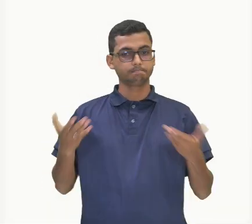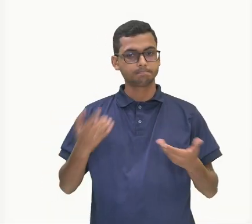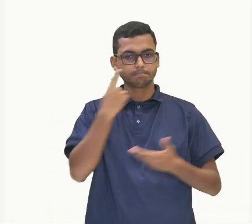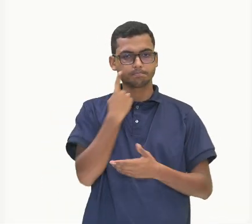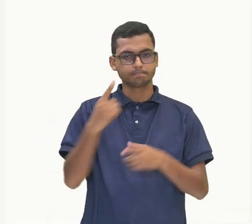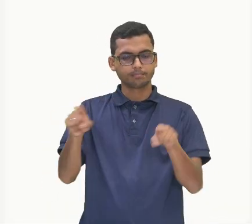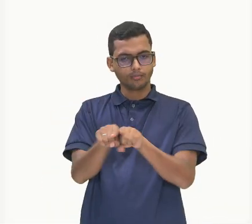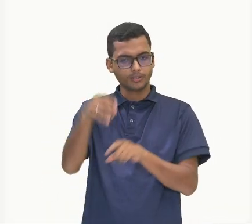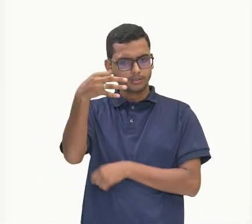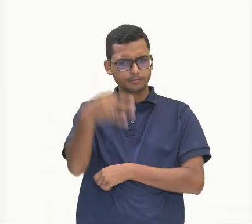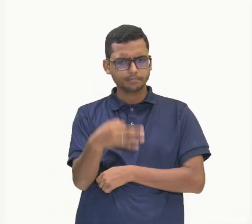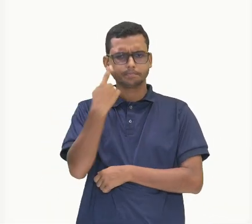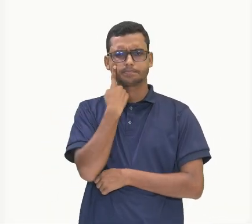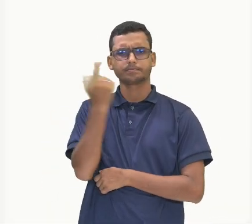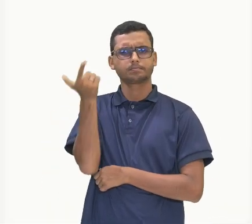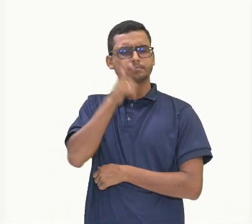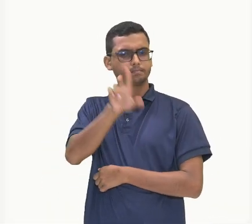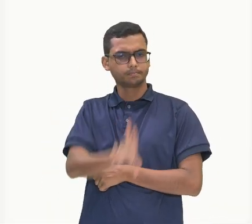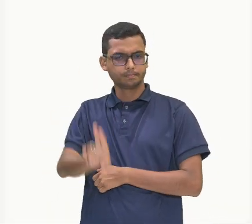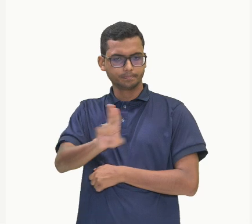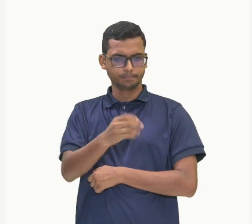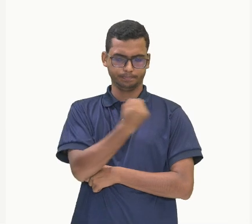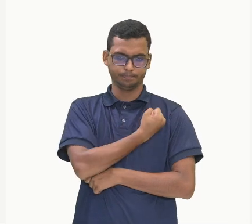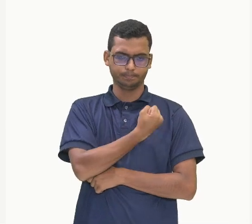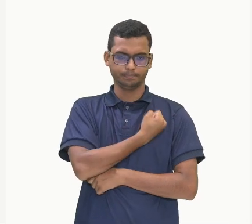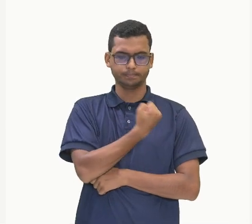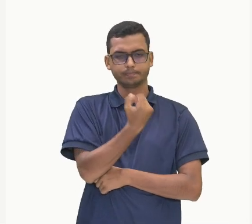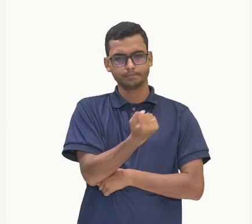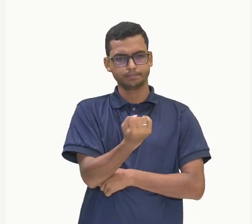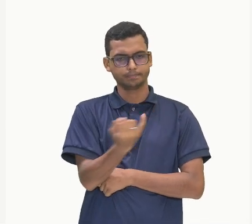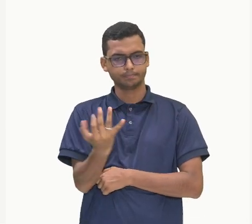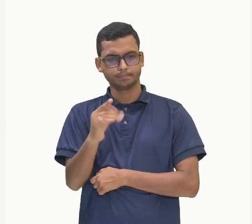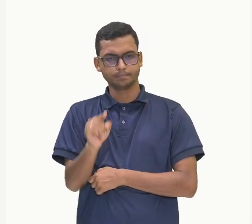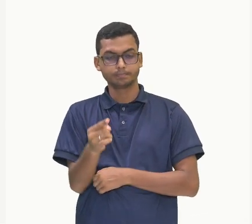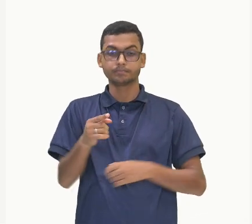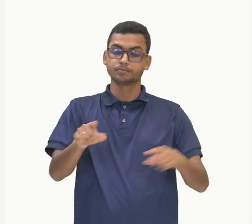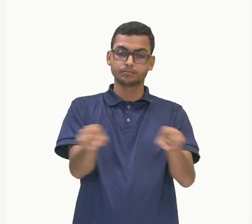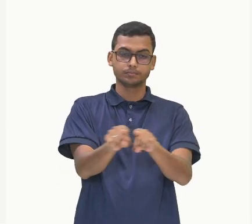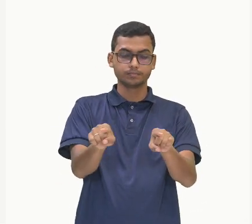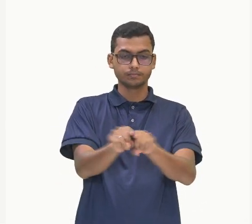o número, tanto na forma decimal quanto na forma de fração.